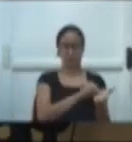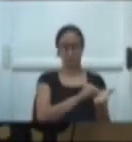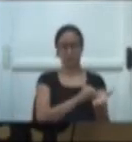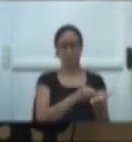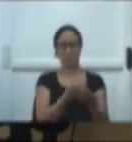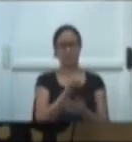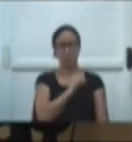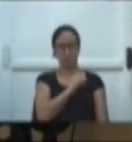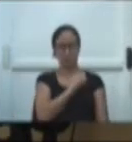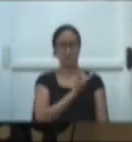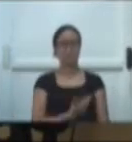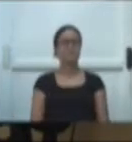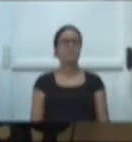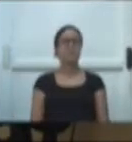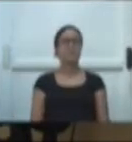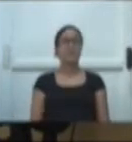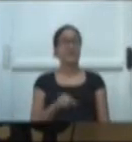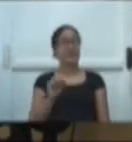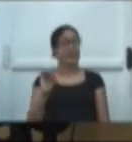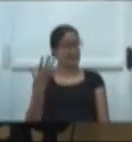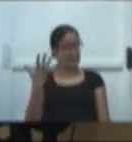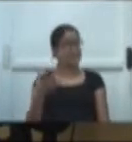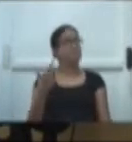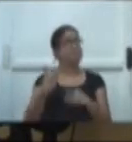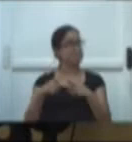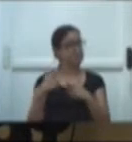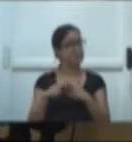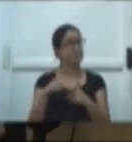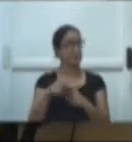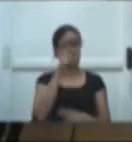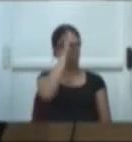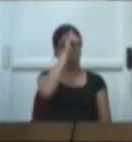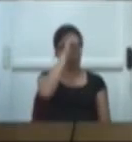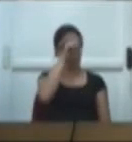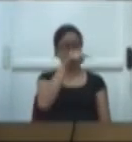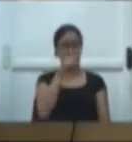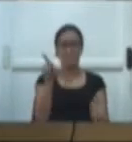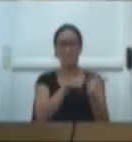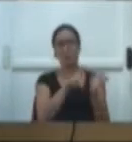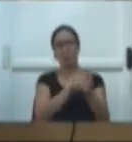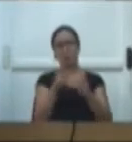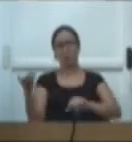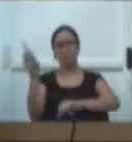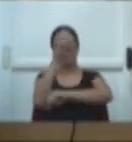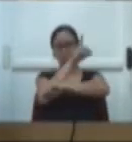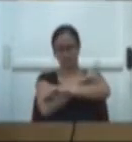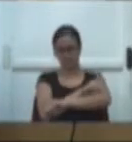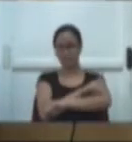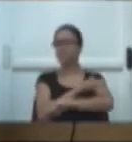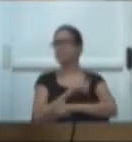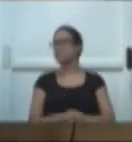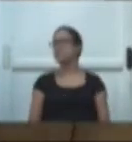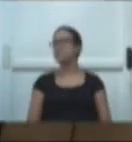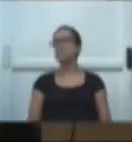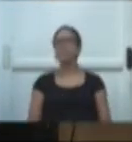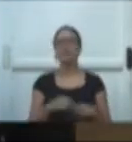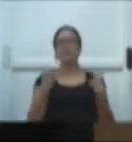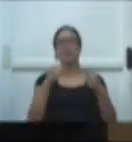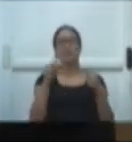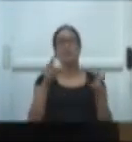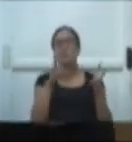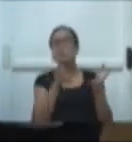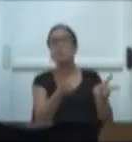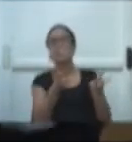no hospital da Dengue. A gente tem que verificar isso, porque os únicos que têm